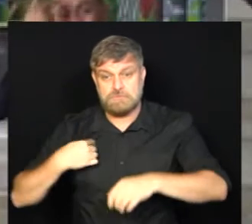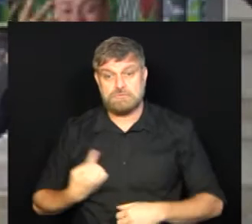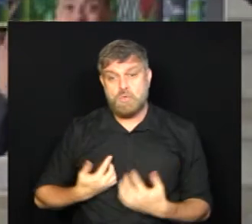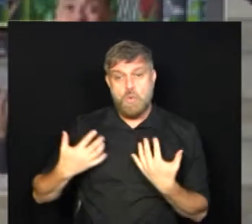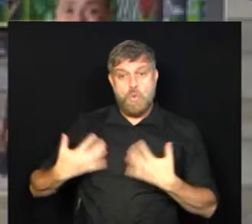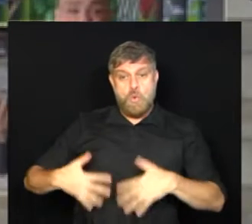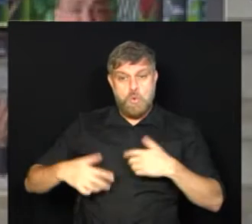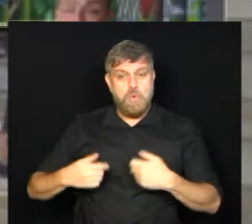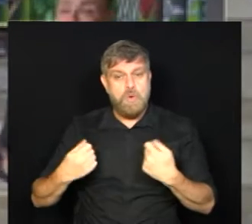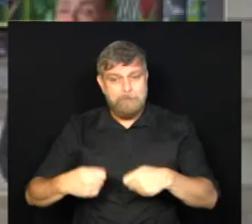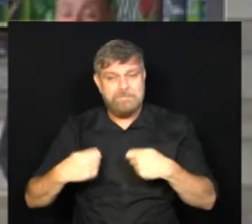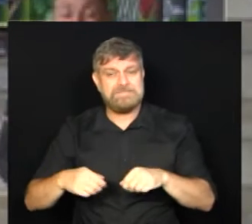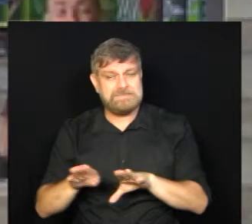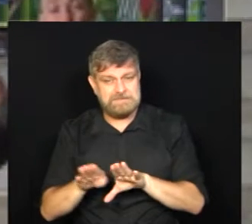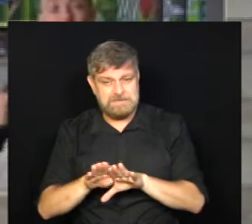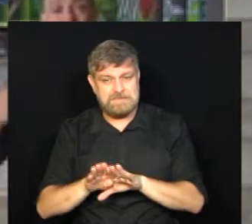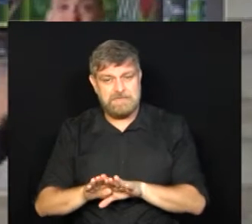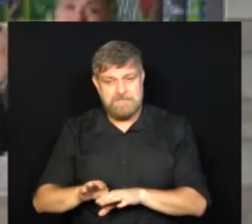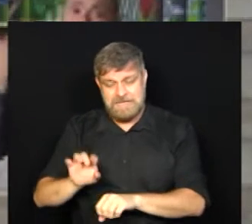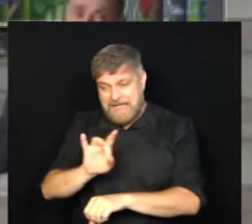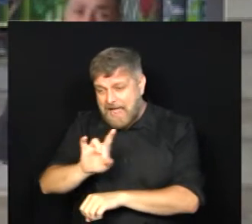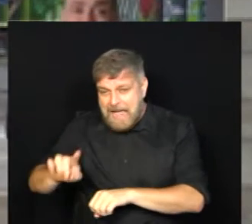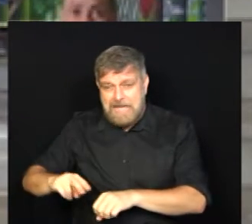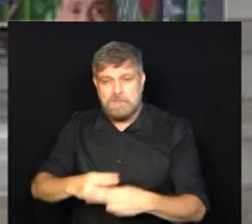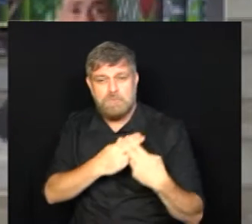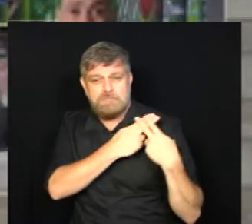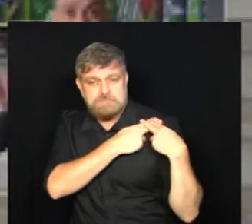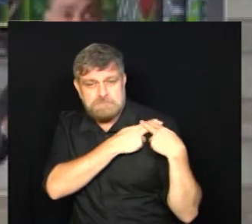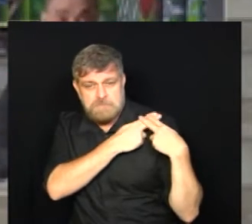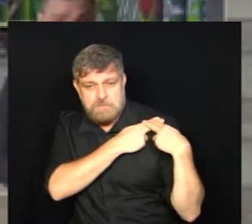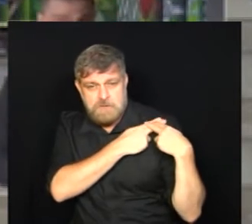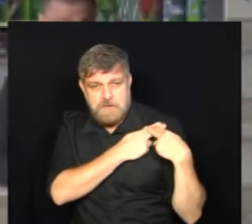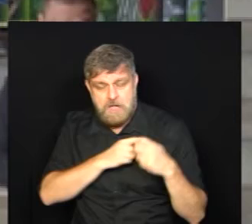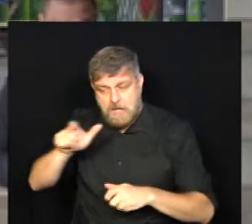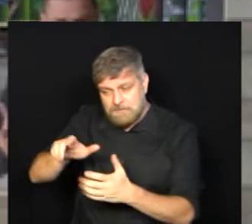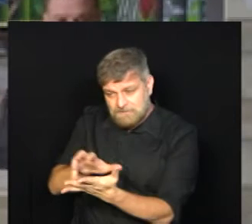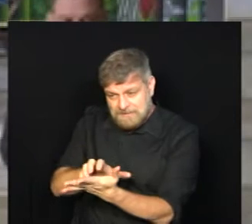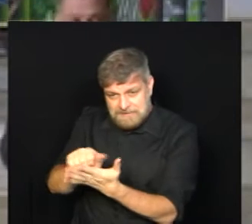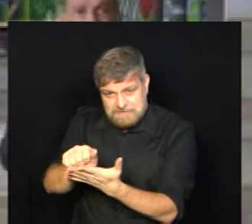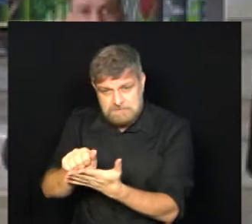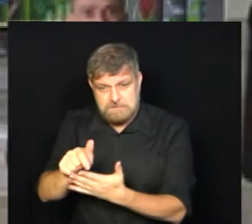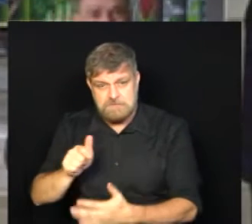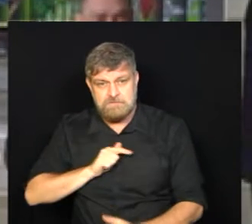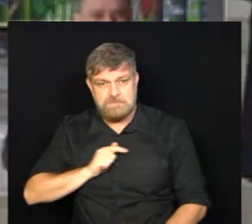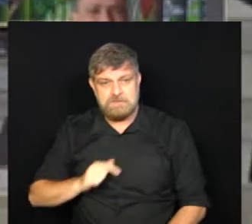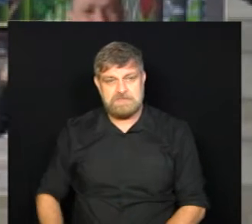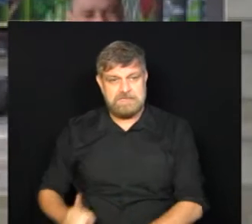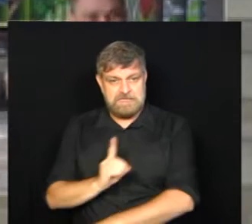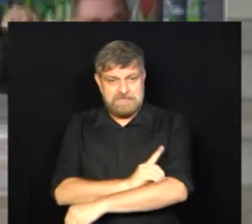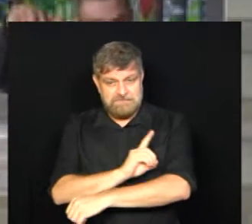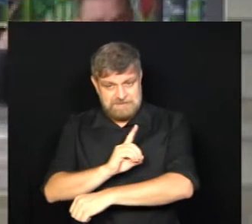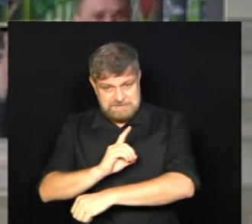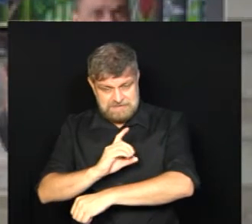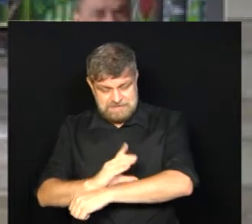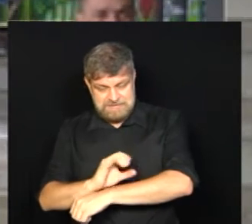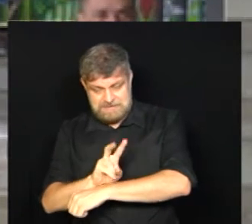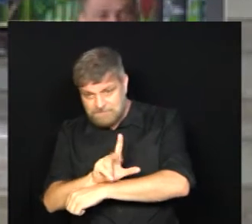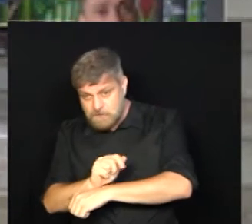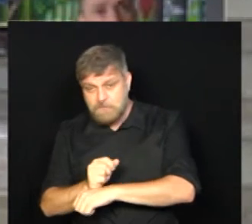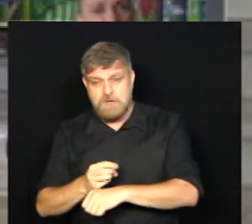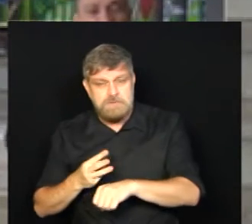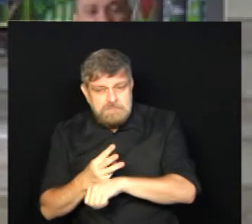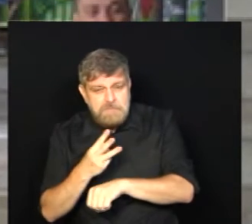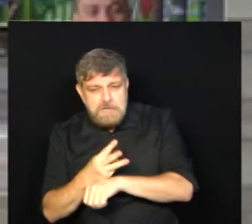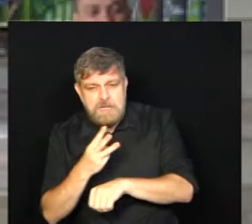precisamos todos fazer a nossa parte. Quem não está inscrito no canal da Defesa Civil pode enviar um